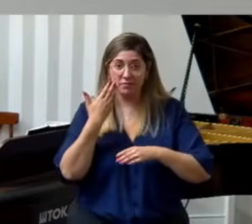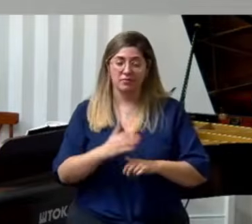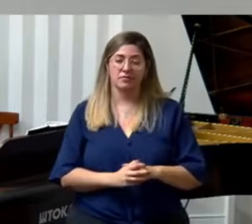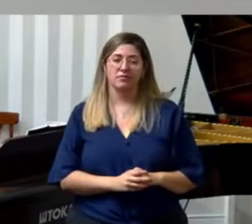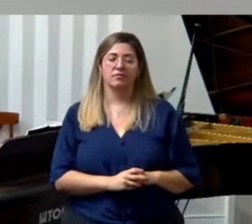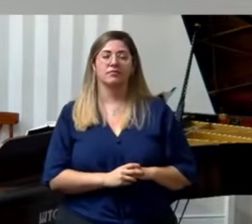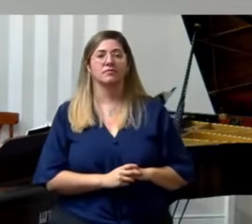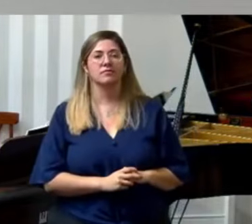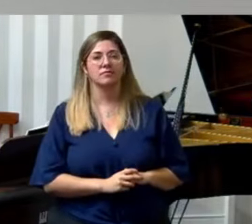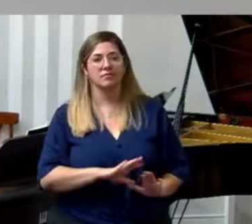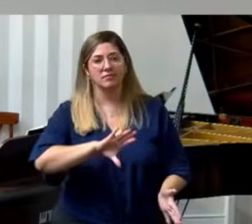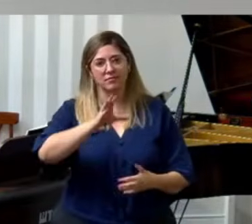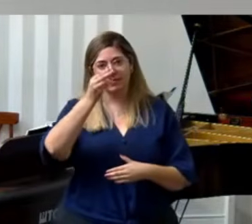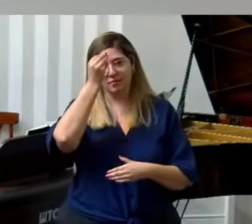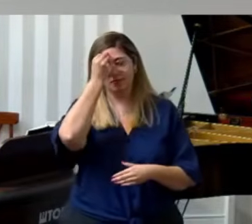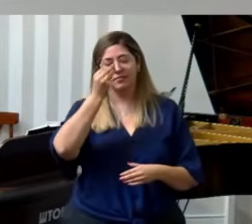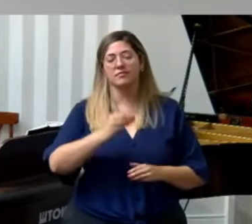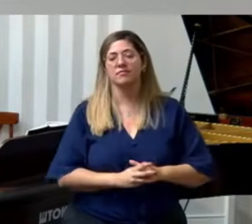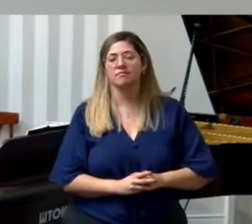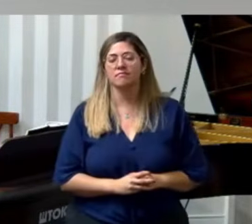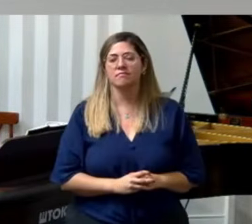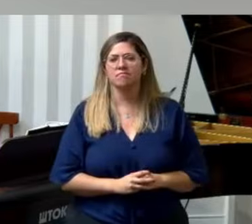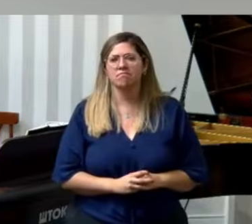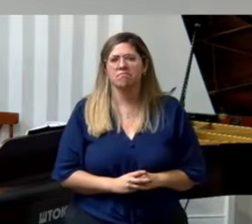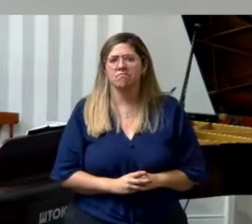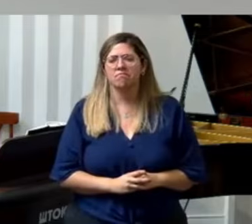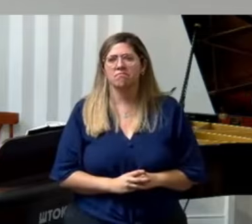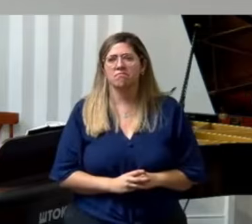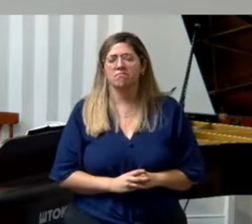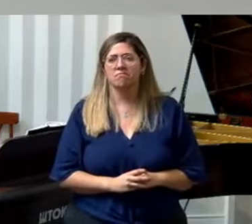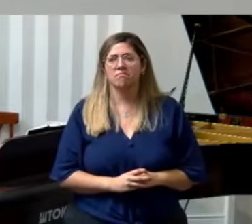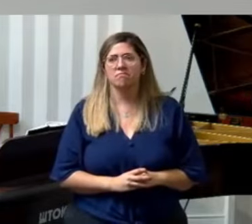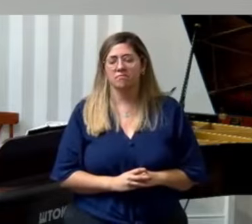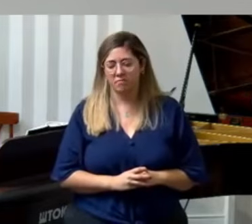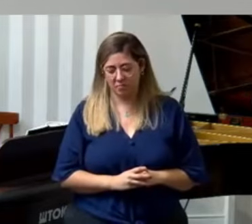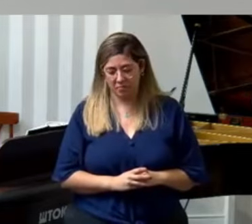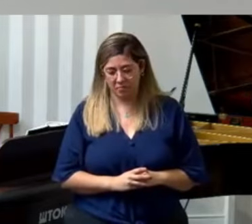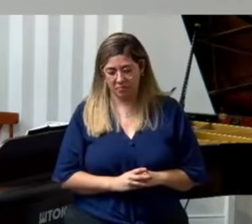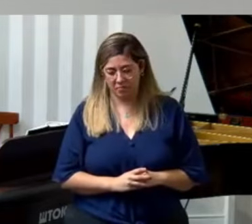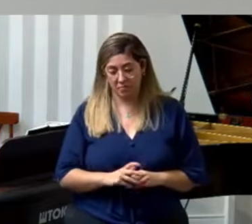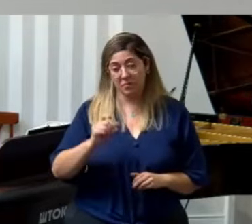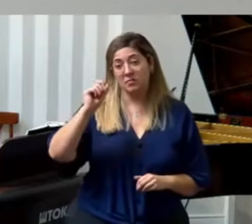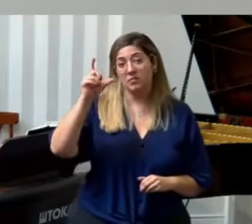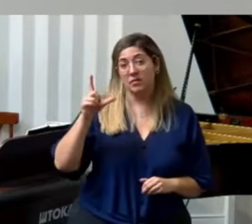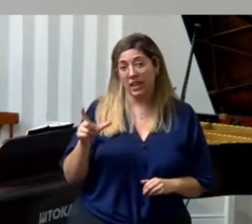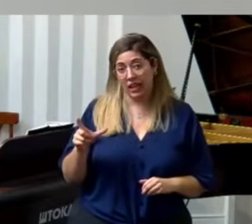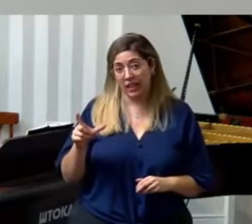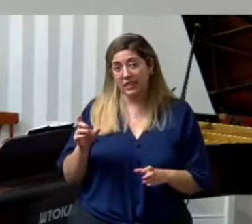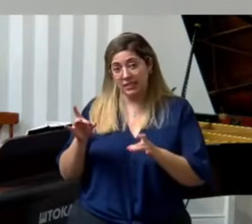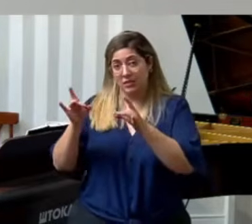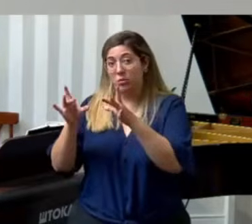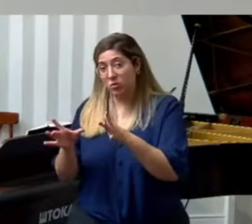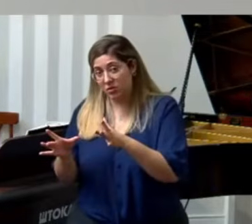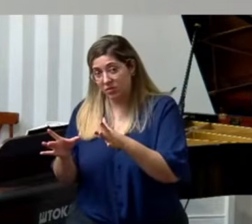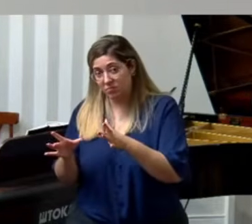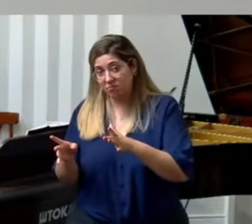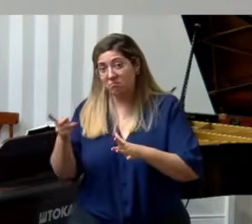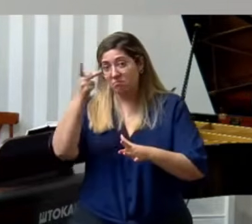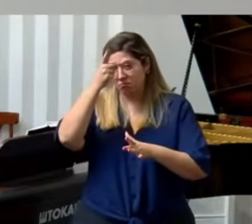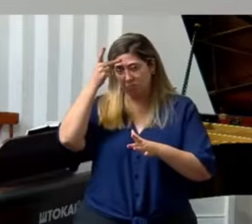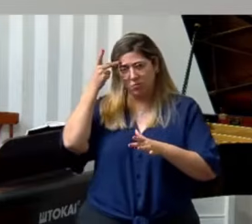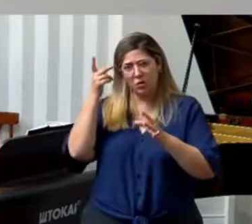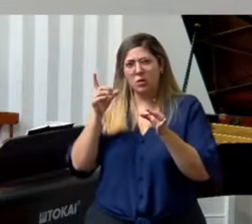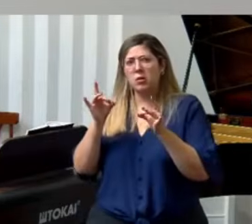Para onde é a última pergunta que nós precisamos responder. Quem é expulso? Quem expulsa, nós já respondemos. Quem